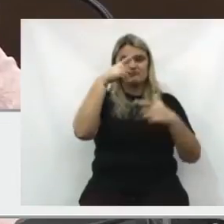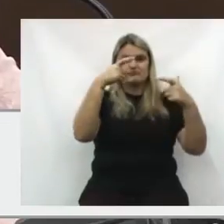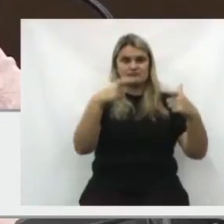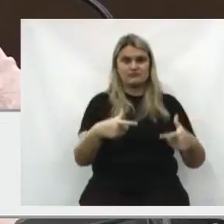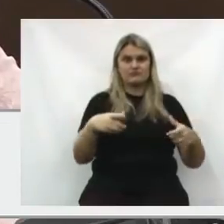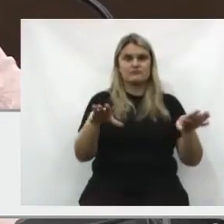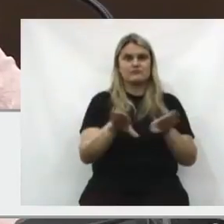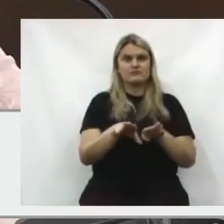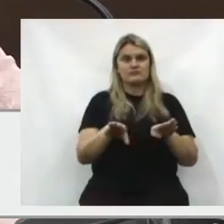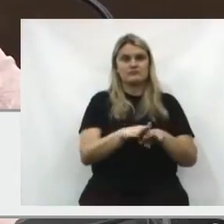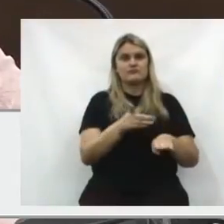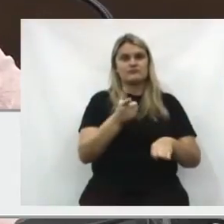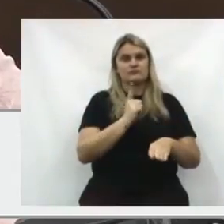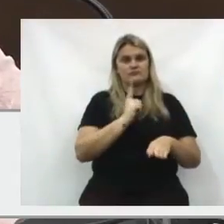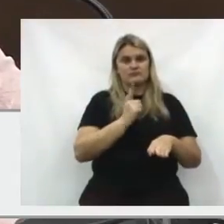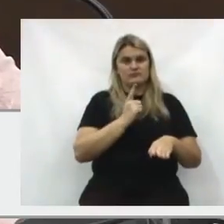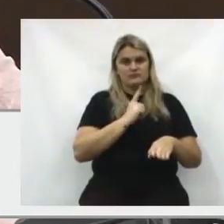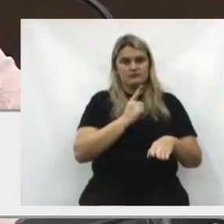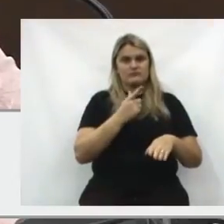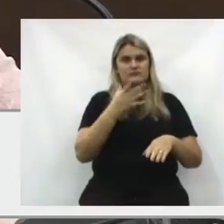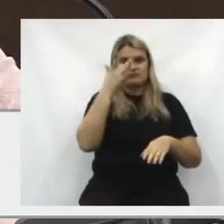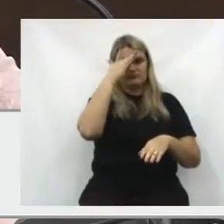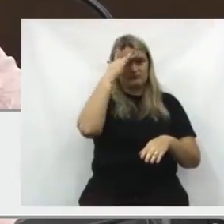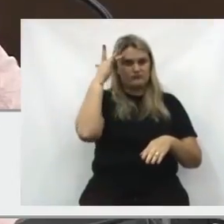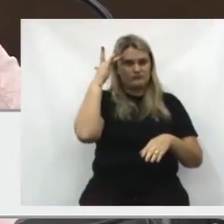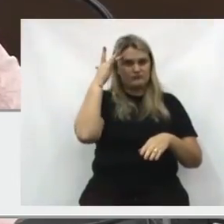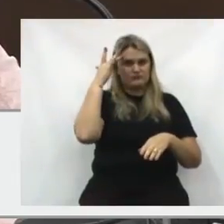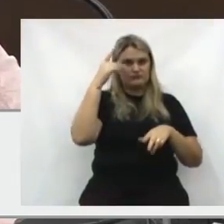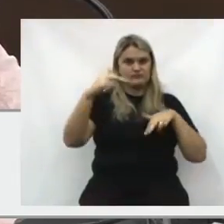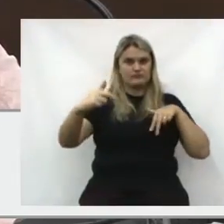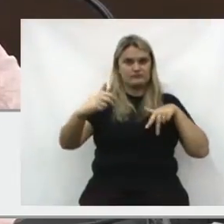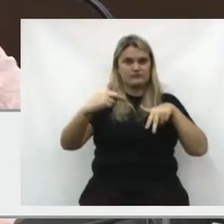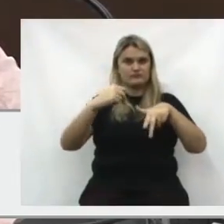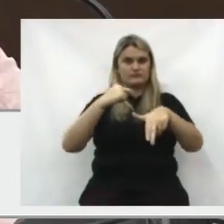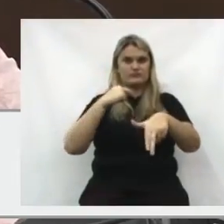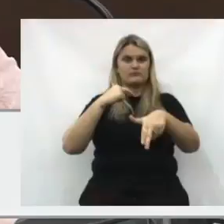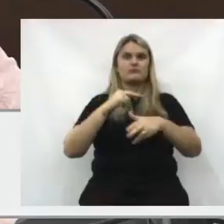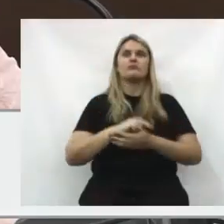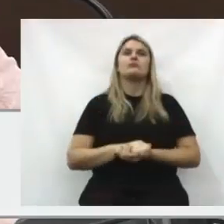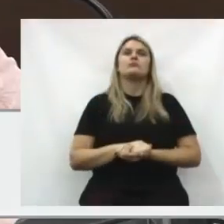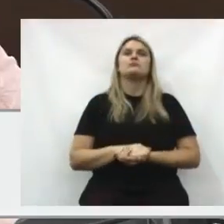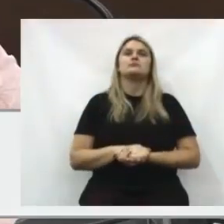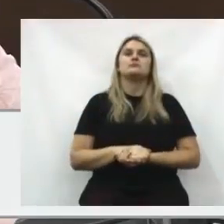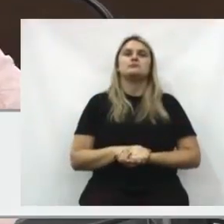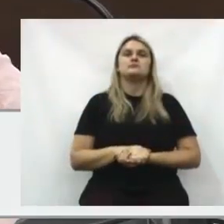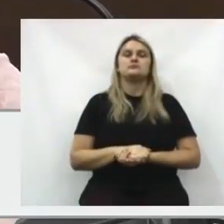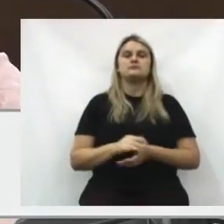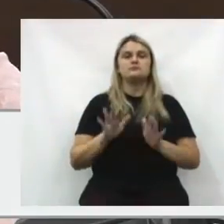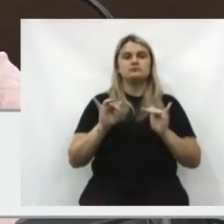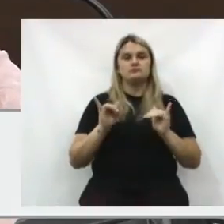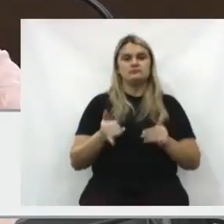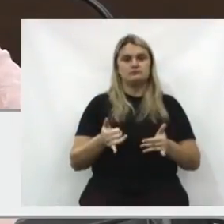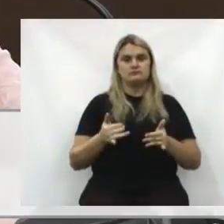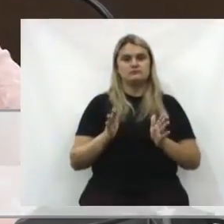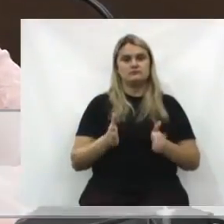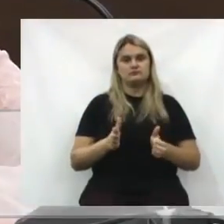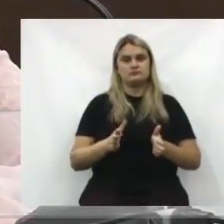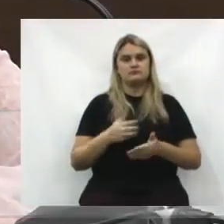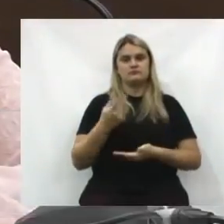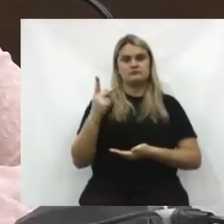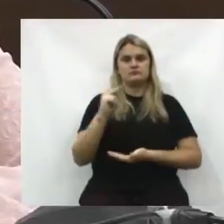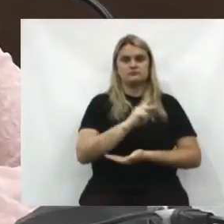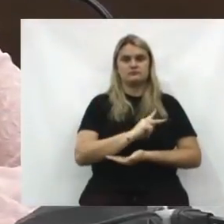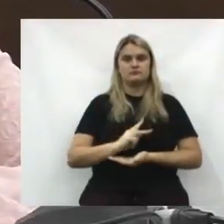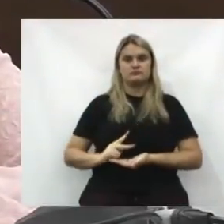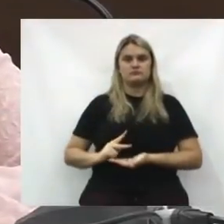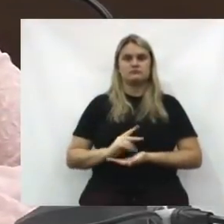acidentes graves. O local também possui tráfego intenso de pedestres.